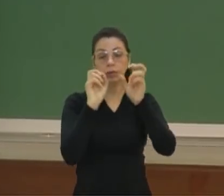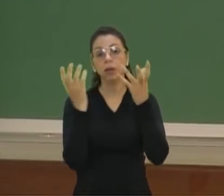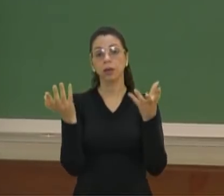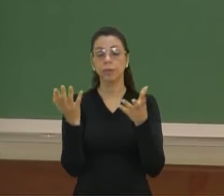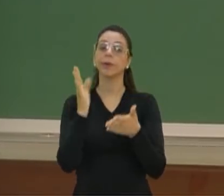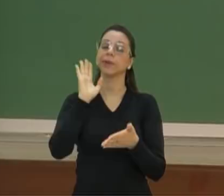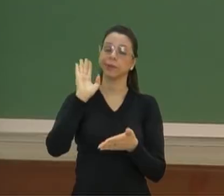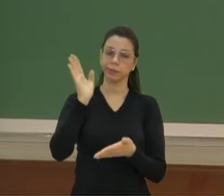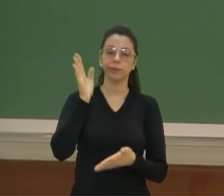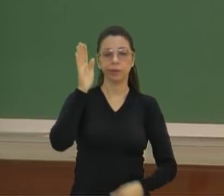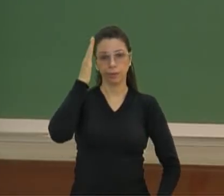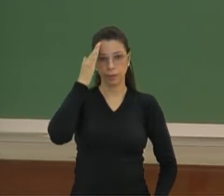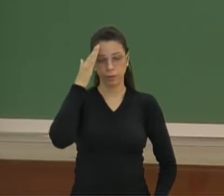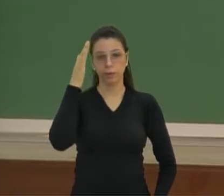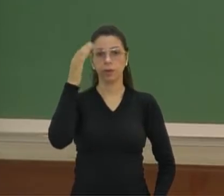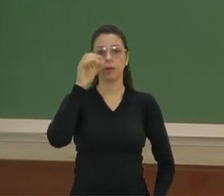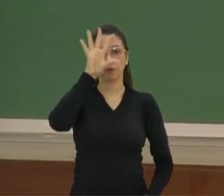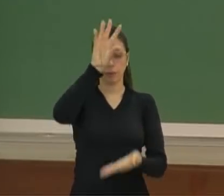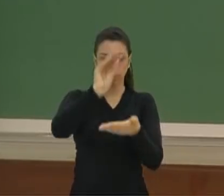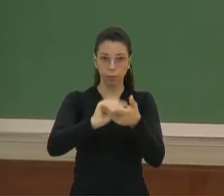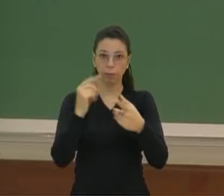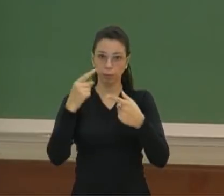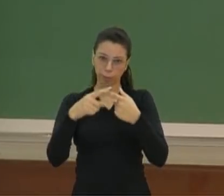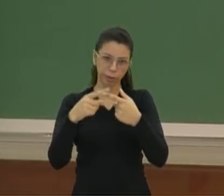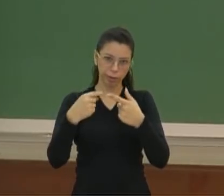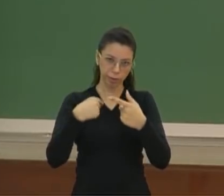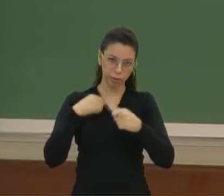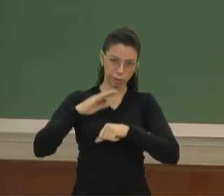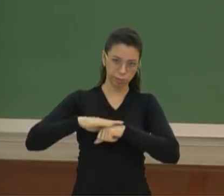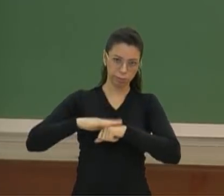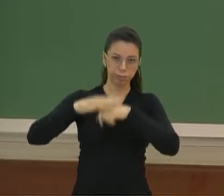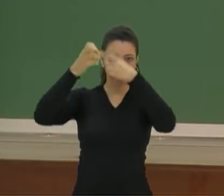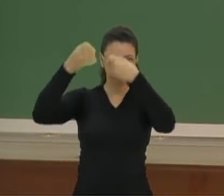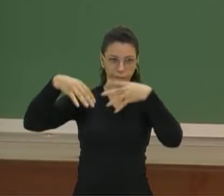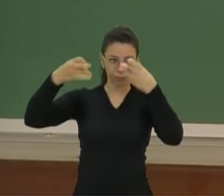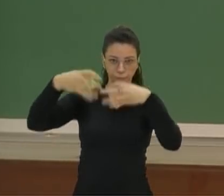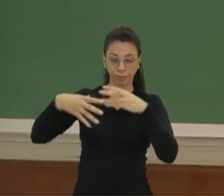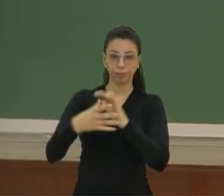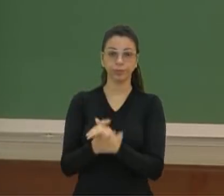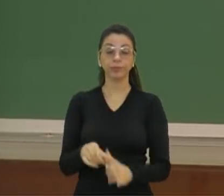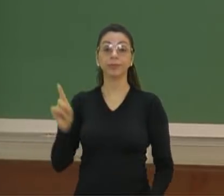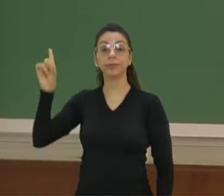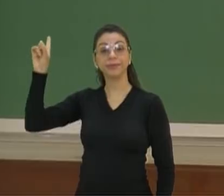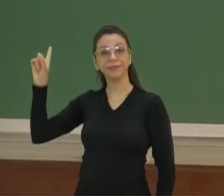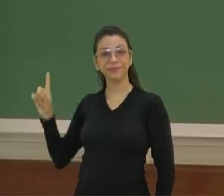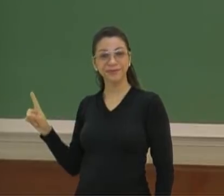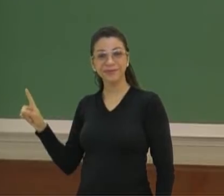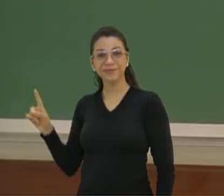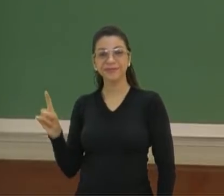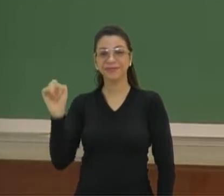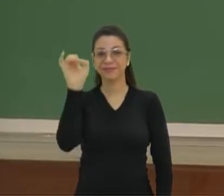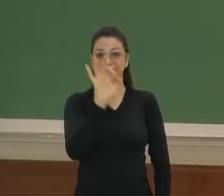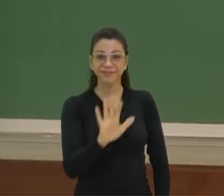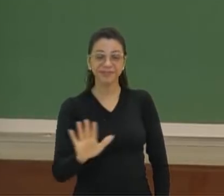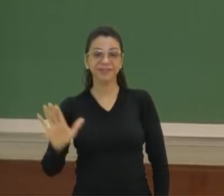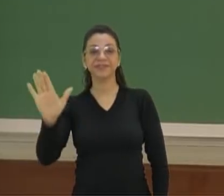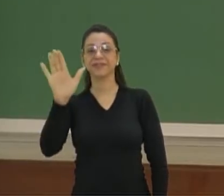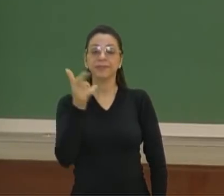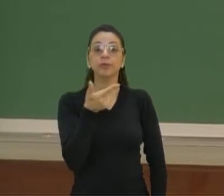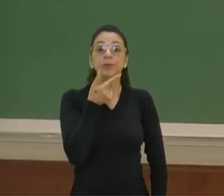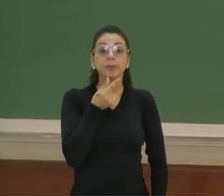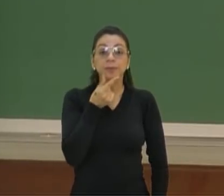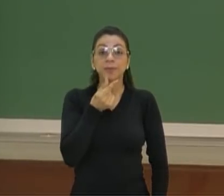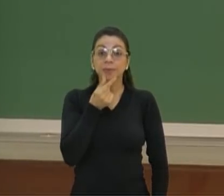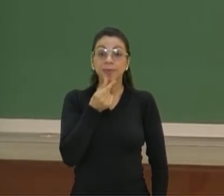você copiou, porque eu expliquei para vocês. Então vamos para a nossa aula de hoje? Olha que legal essa tela. Tem a imagem de um